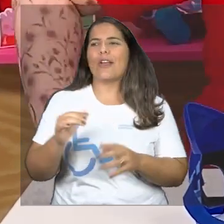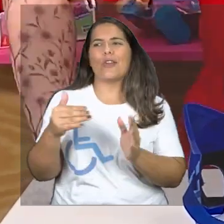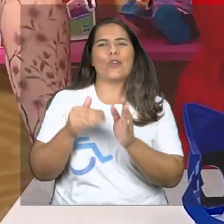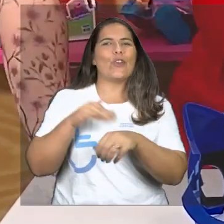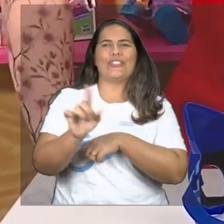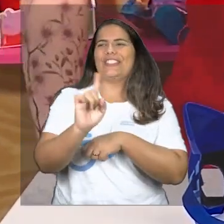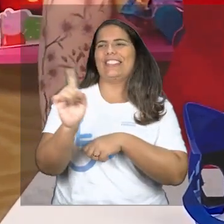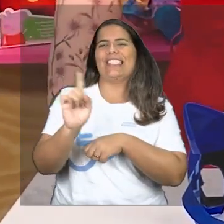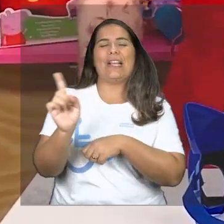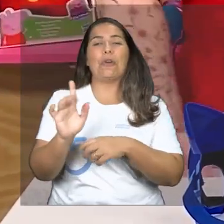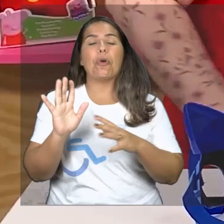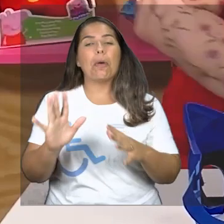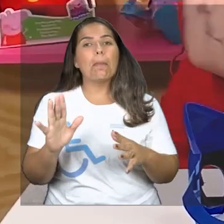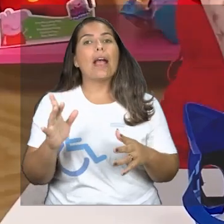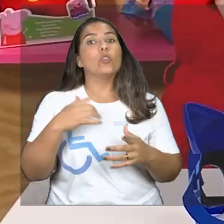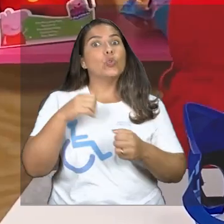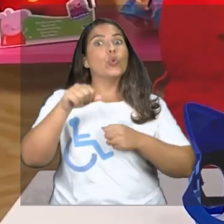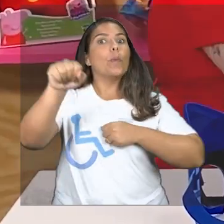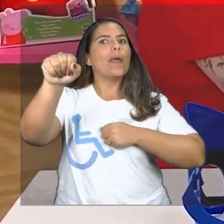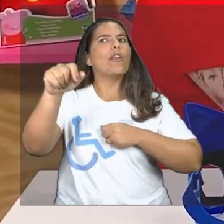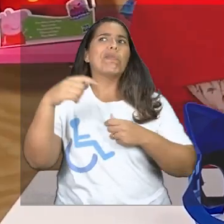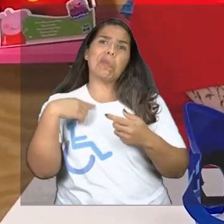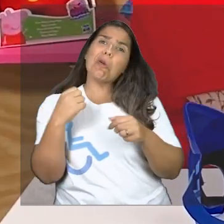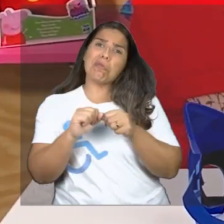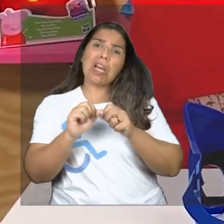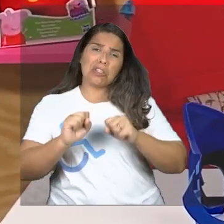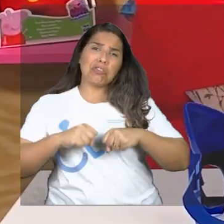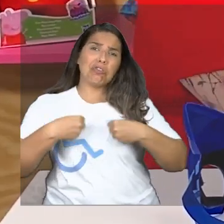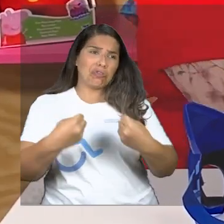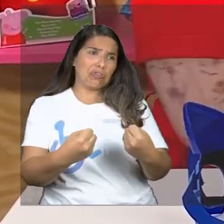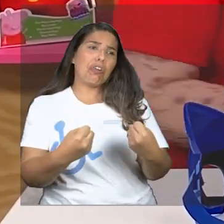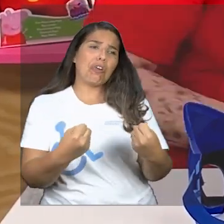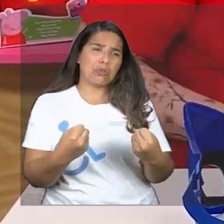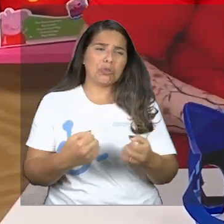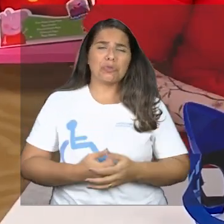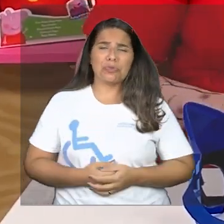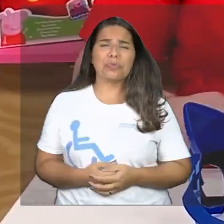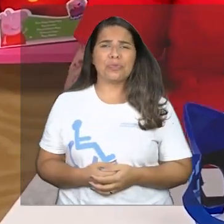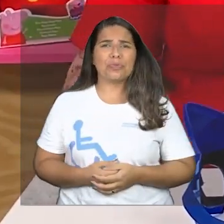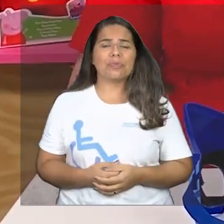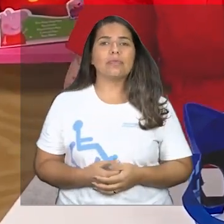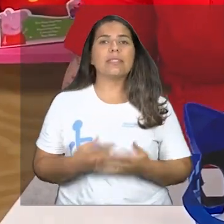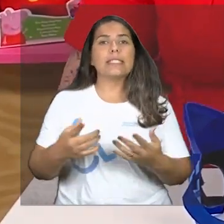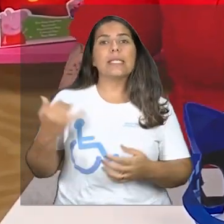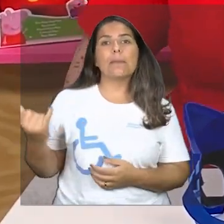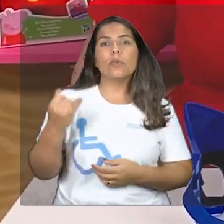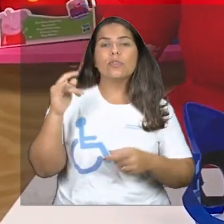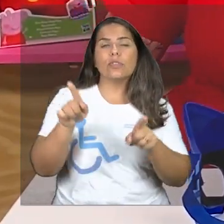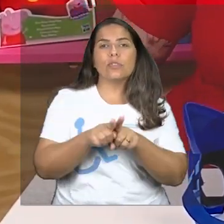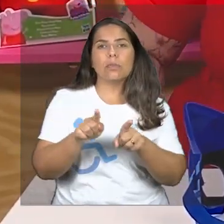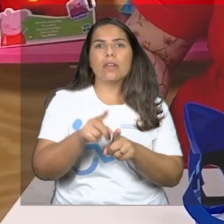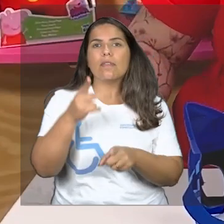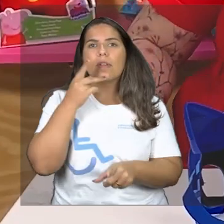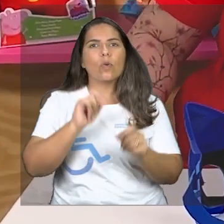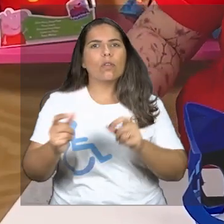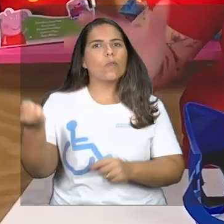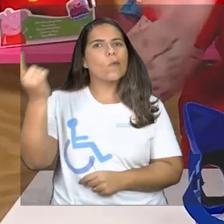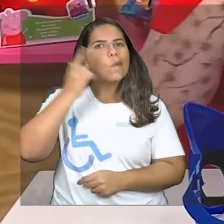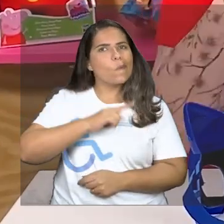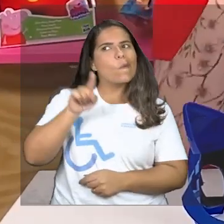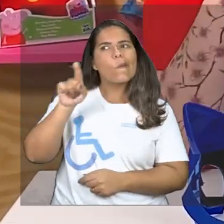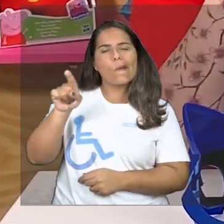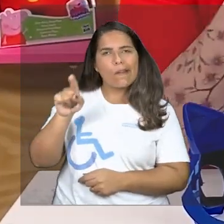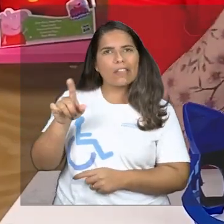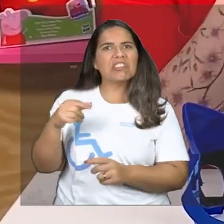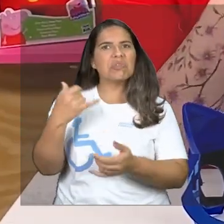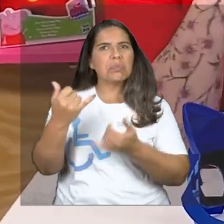noite. Mas pra ser um super-herói, eu faria esse esforço de virar uma pessoa noturna de novo. Importante ressaltar aqui o sucesso